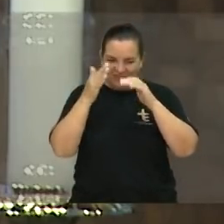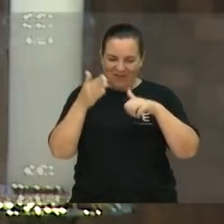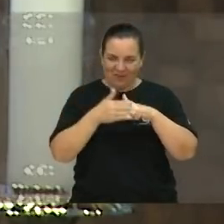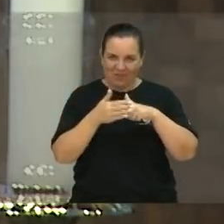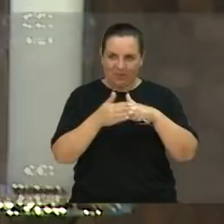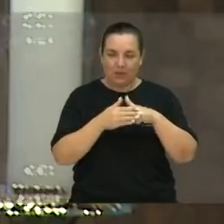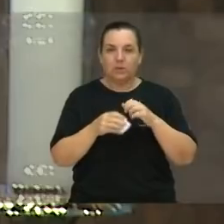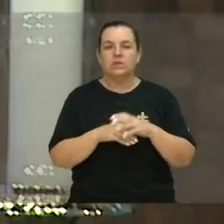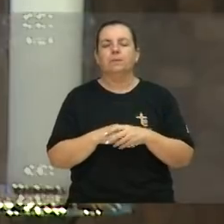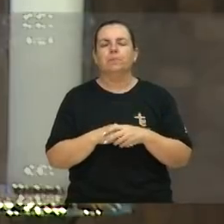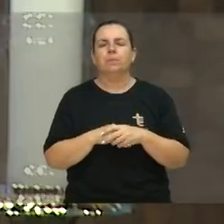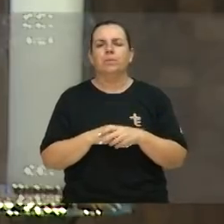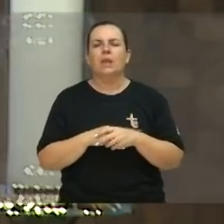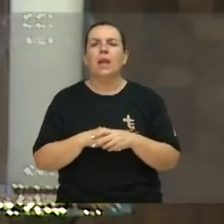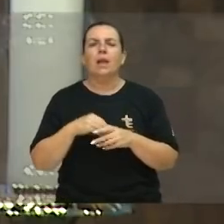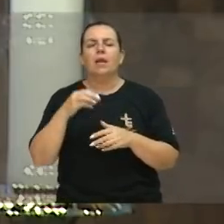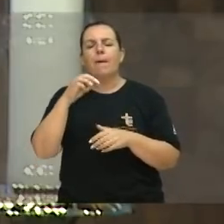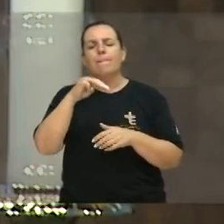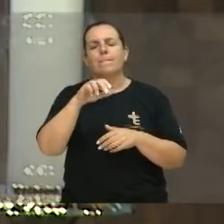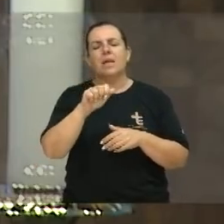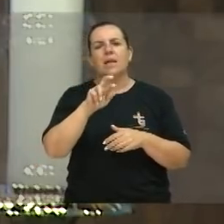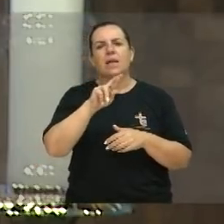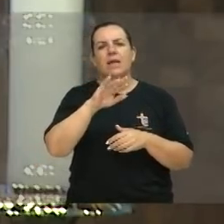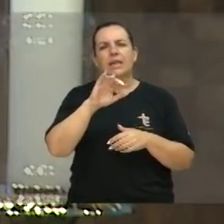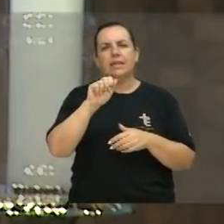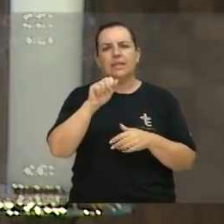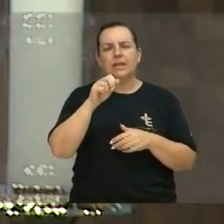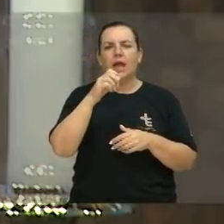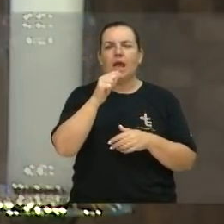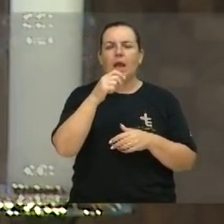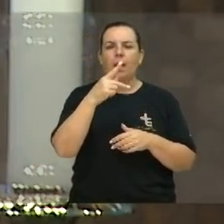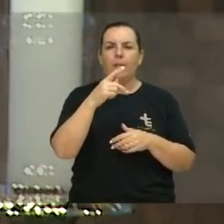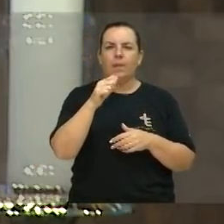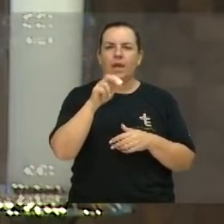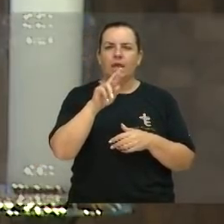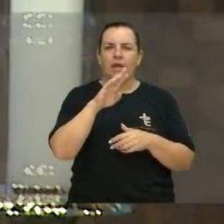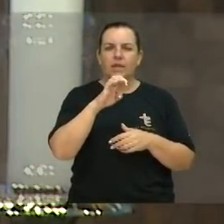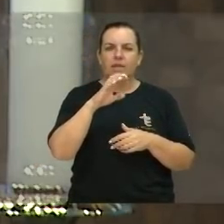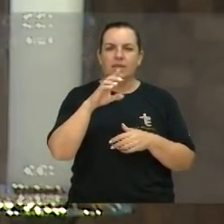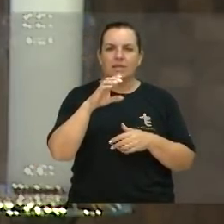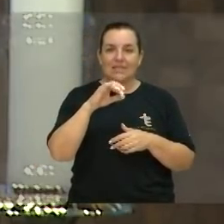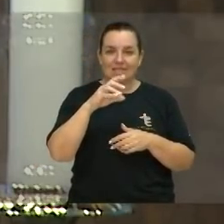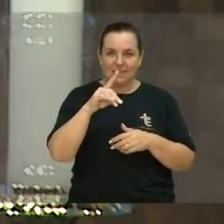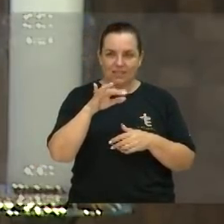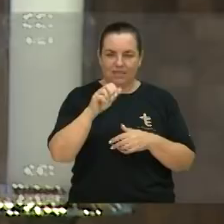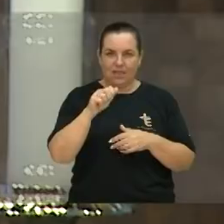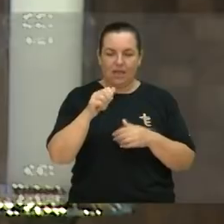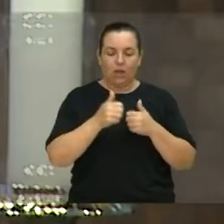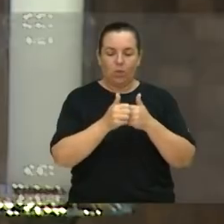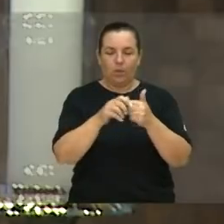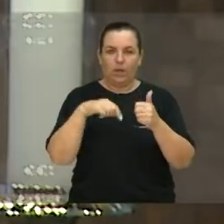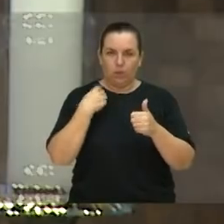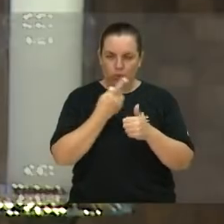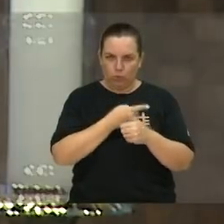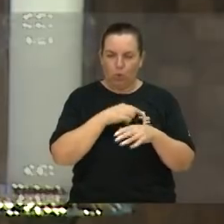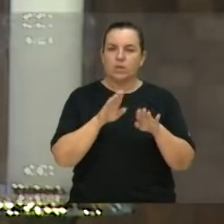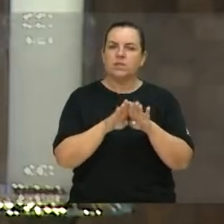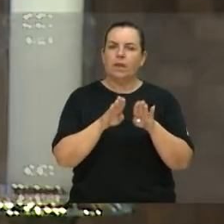de rondônia ela diz assim parabéns a todos vocês e da tv evangelizar e sobra de evangelização